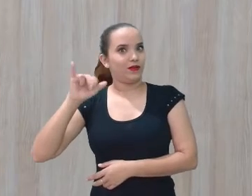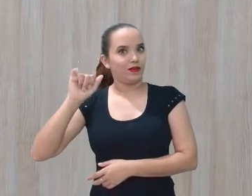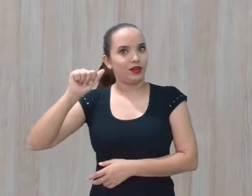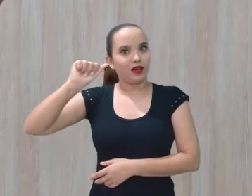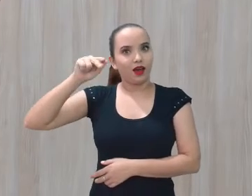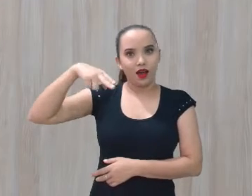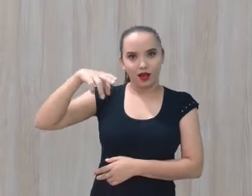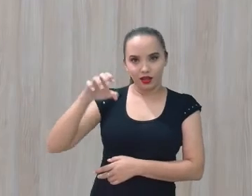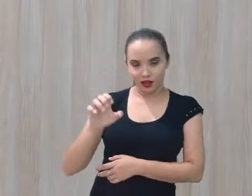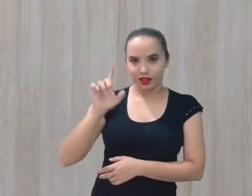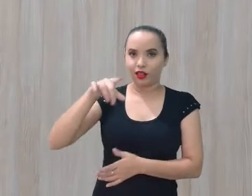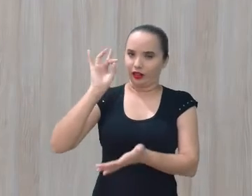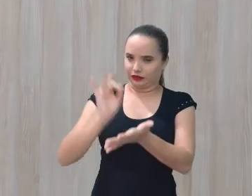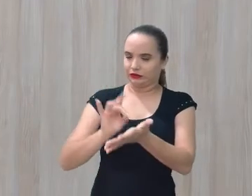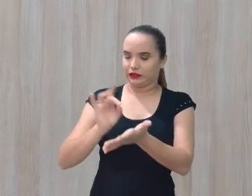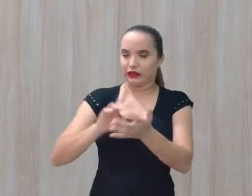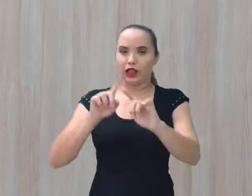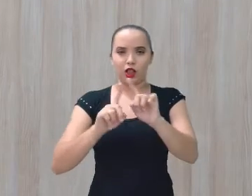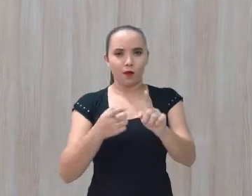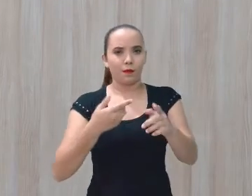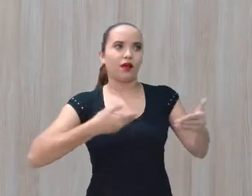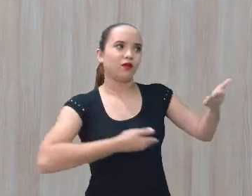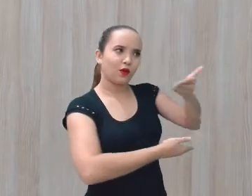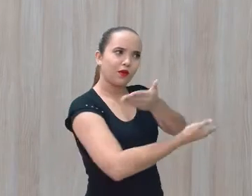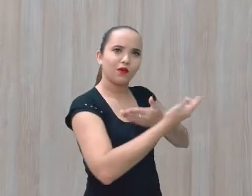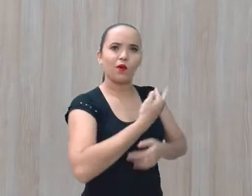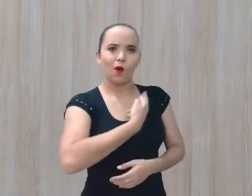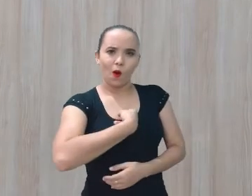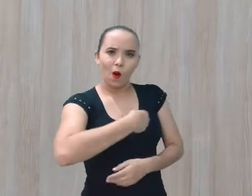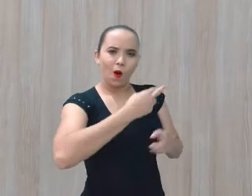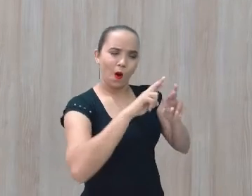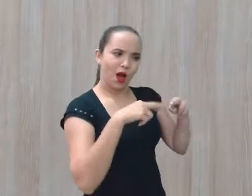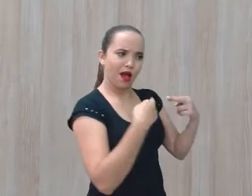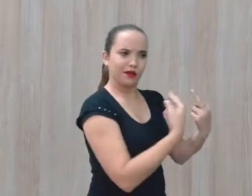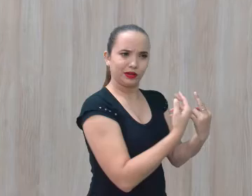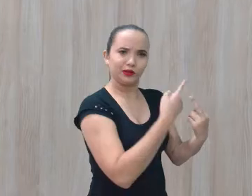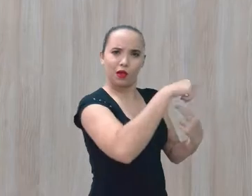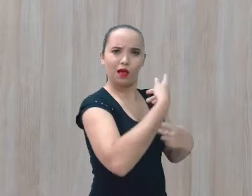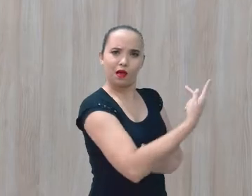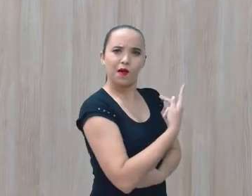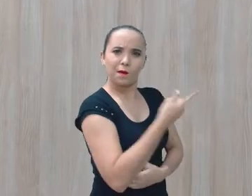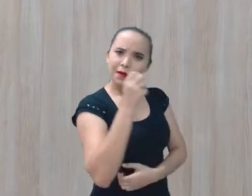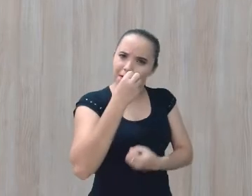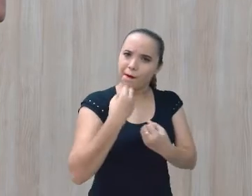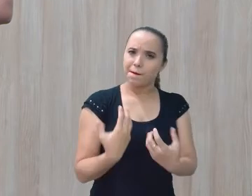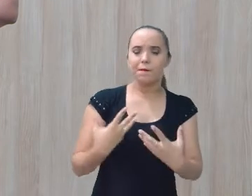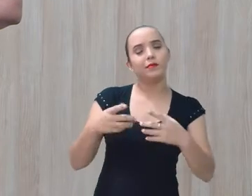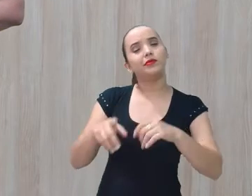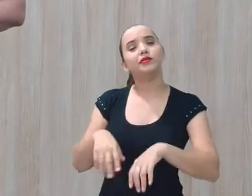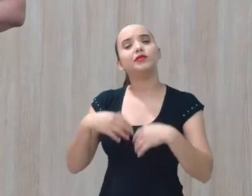nos relacionando bem, então podemos falar assim. Então, nós estaremos aqui